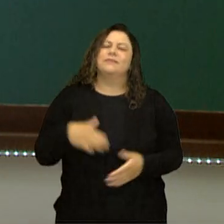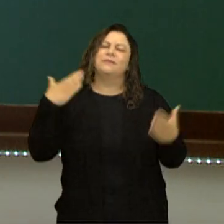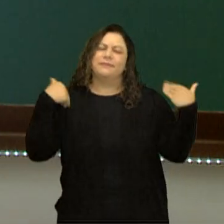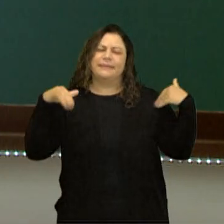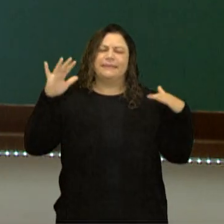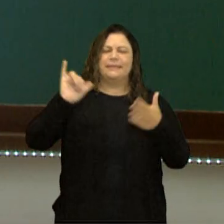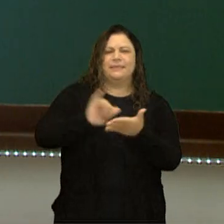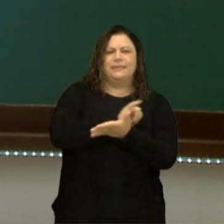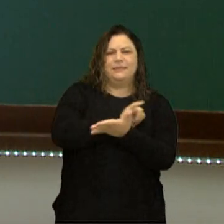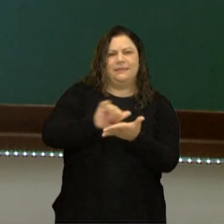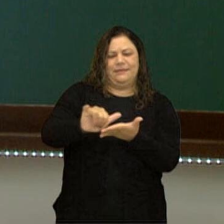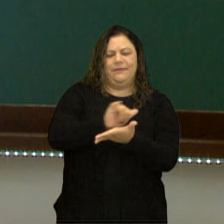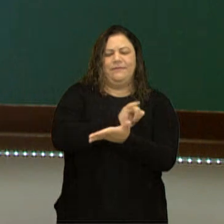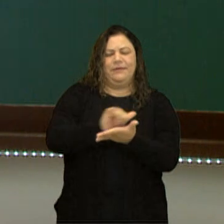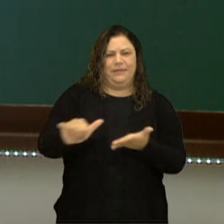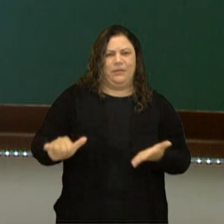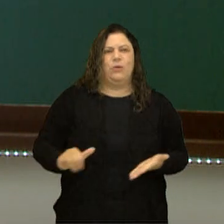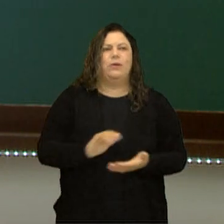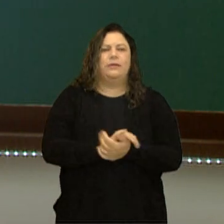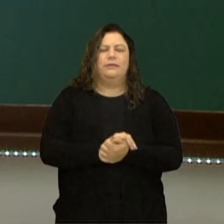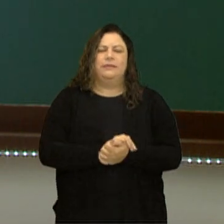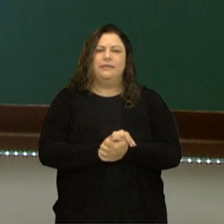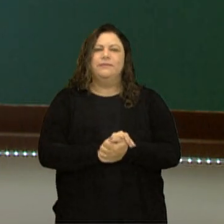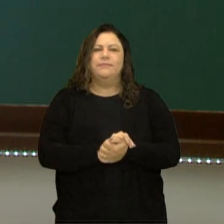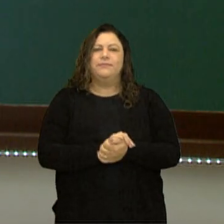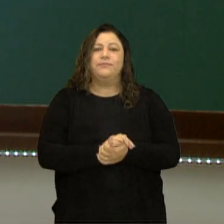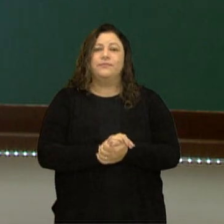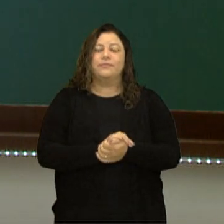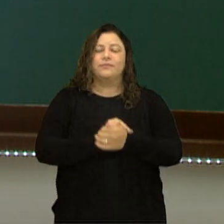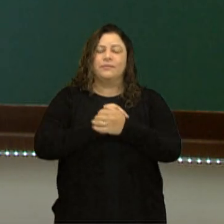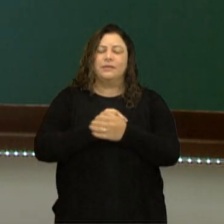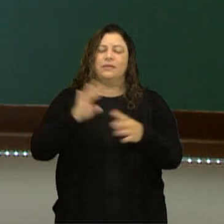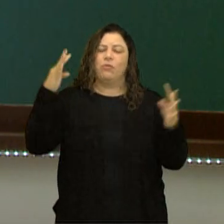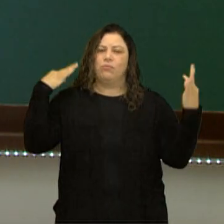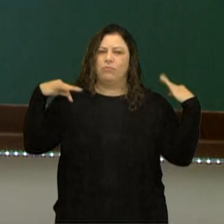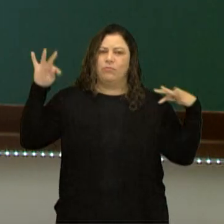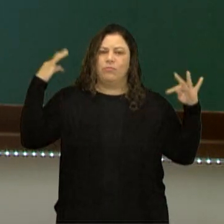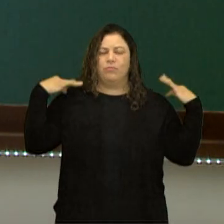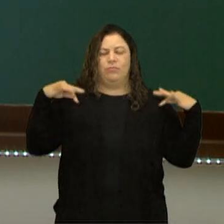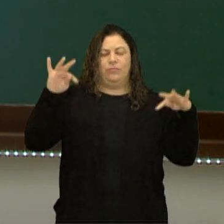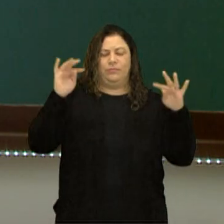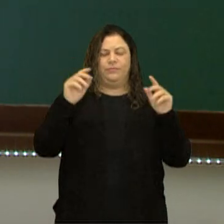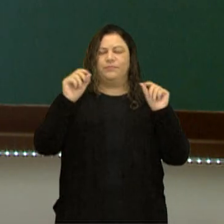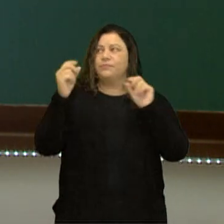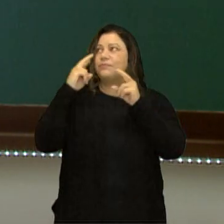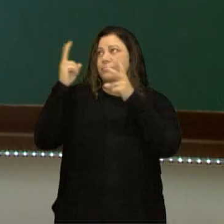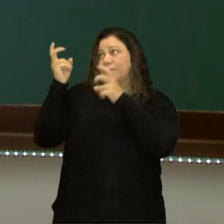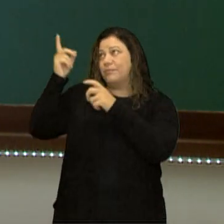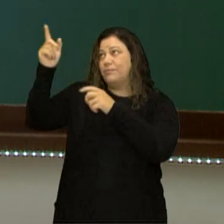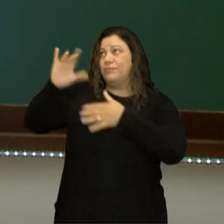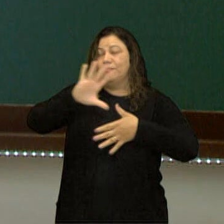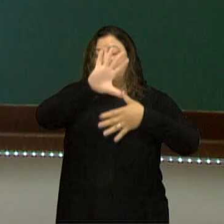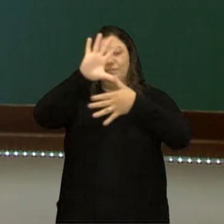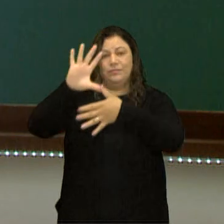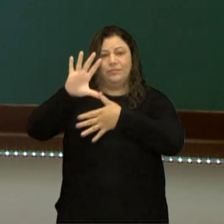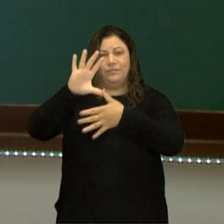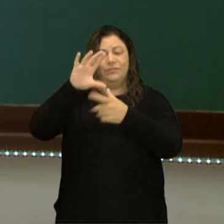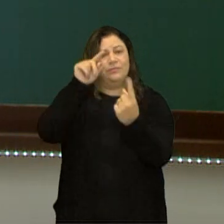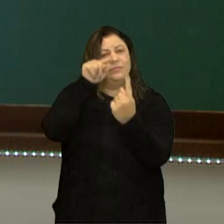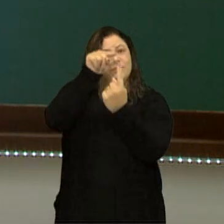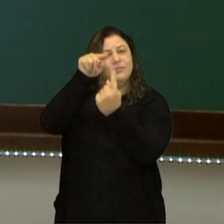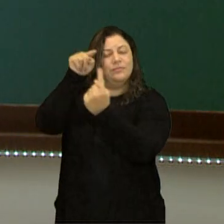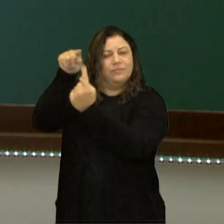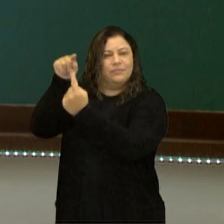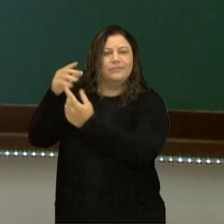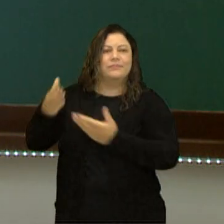Nova York, certo? Então aqui a gente chama do mapa turístico de Nova York, onde tem os principais pontos. As ruas de Nova